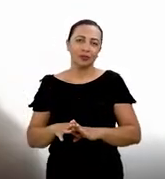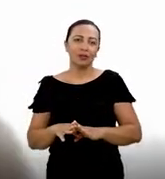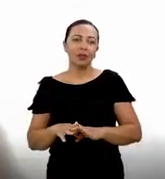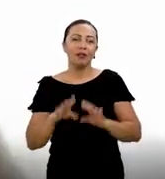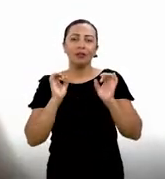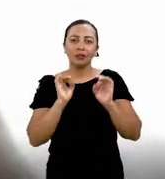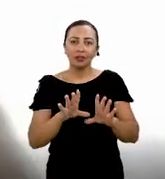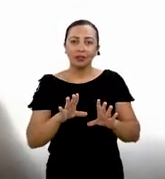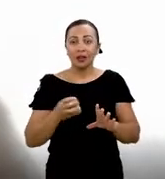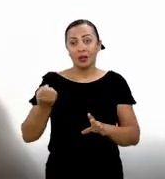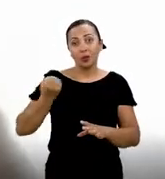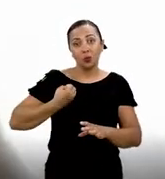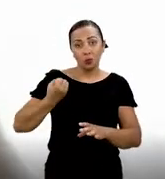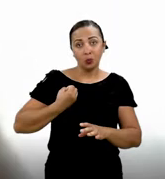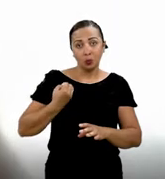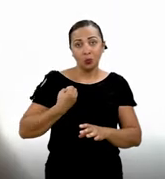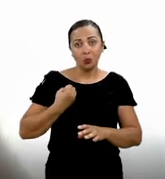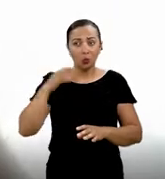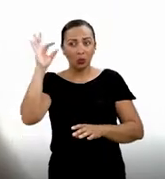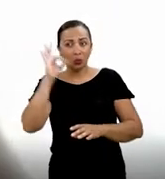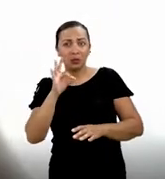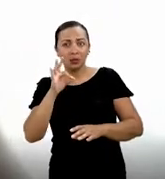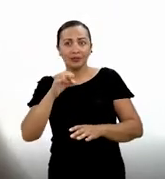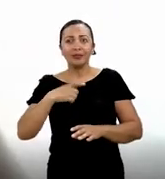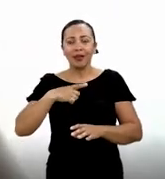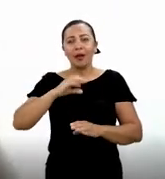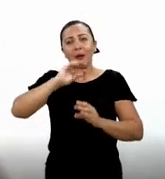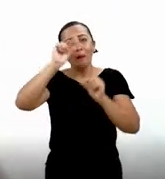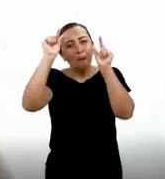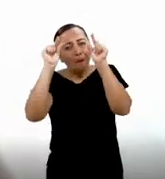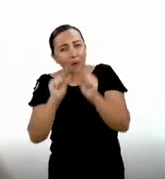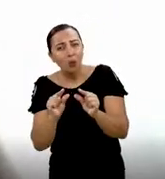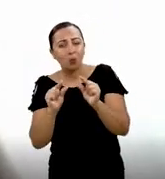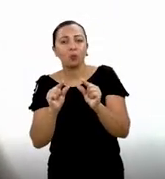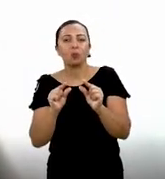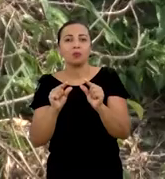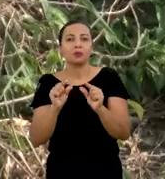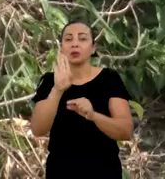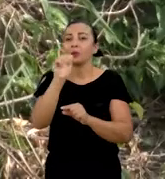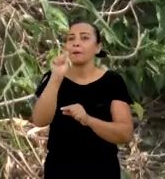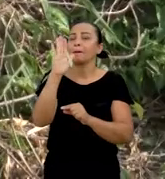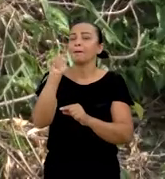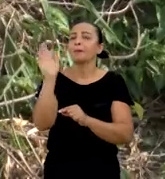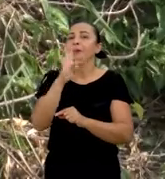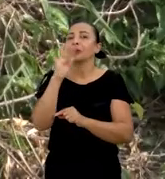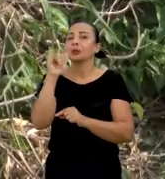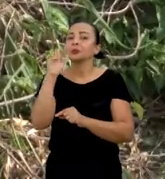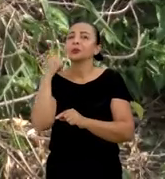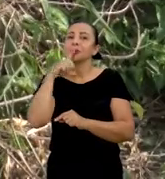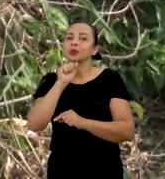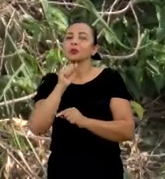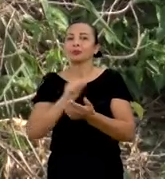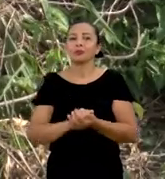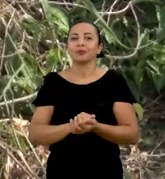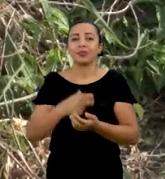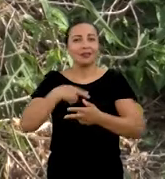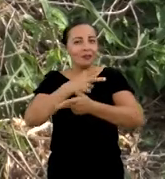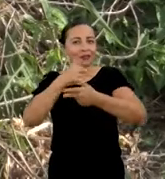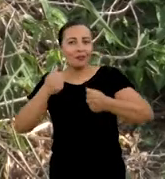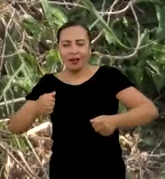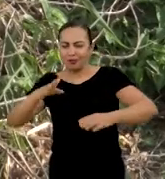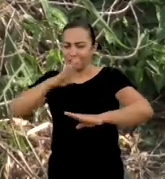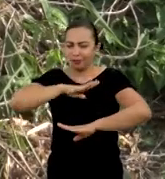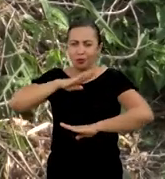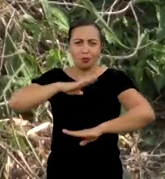a taxa seja baixa então como barbatimão a gente conseguiu isso ele tem vários fatores no corpo de um animal